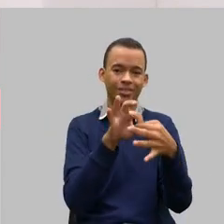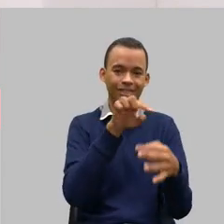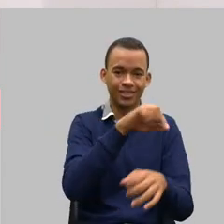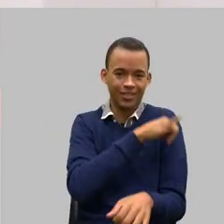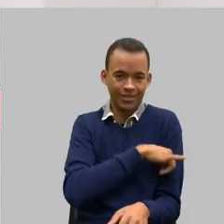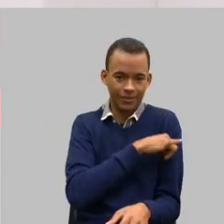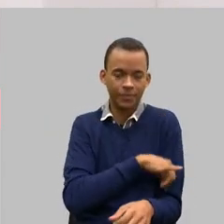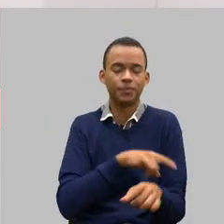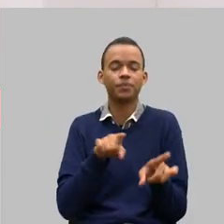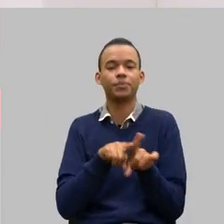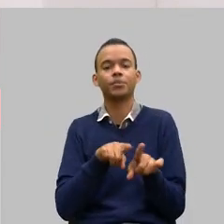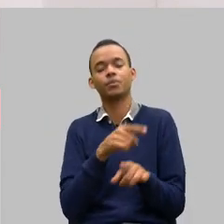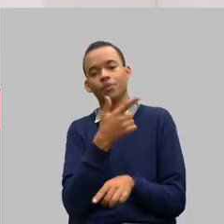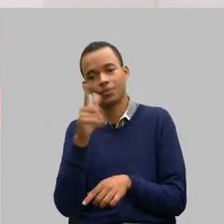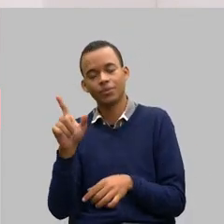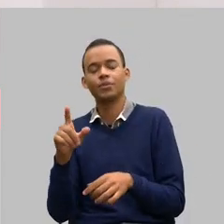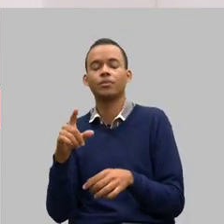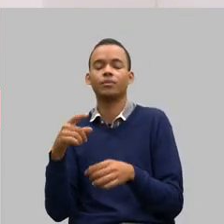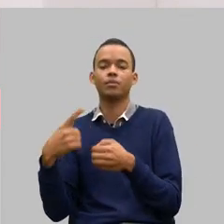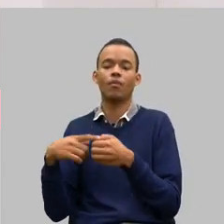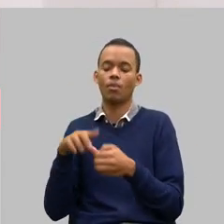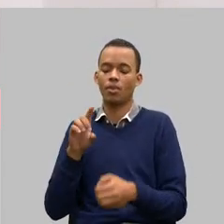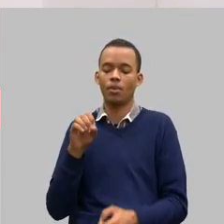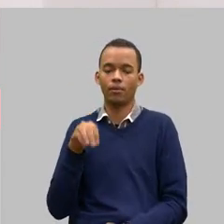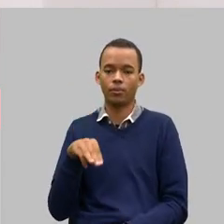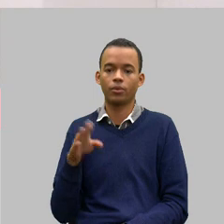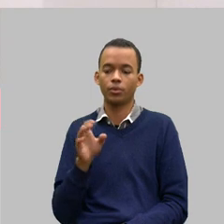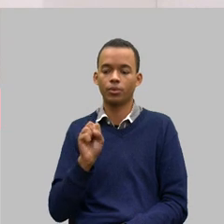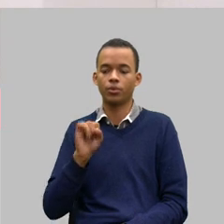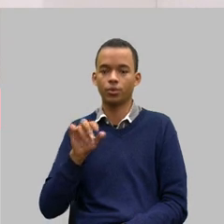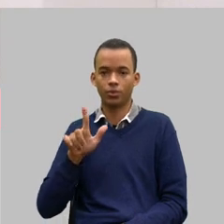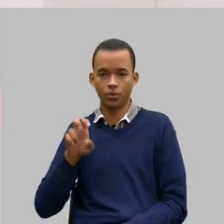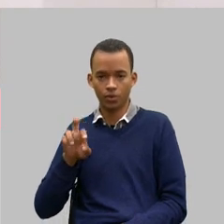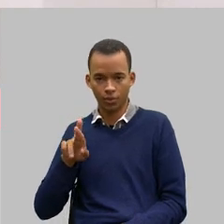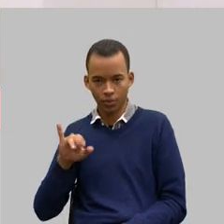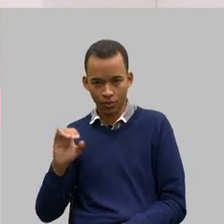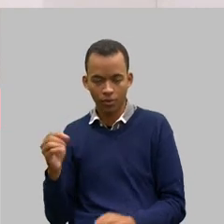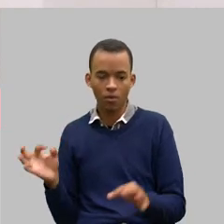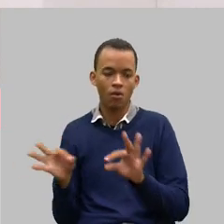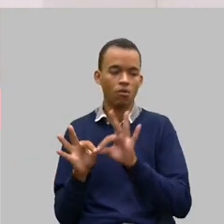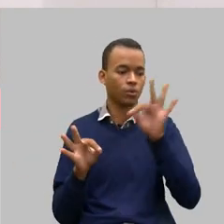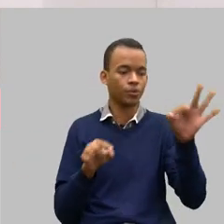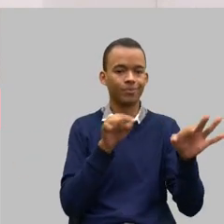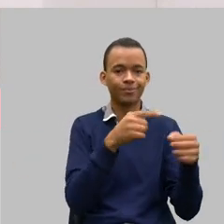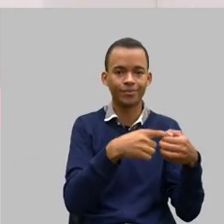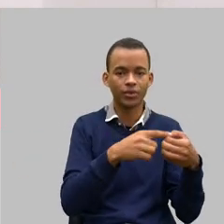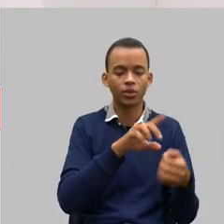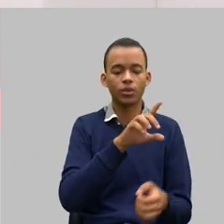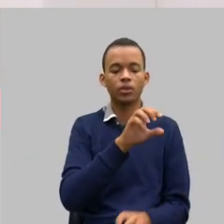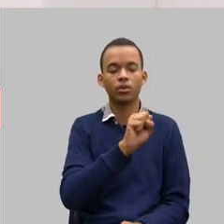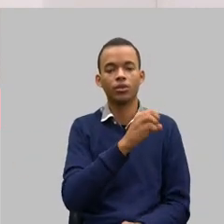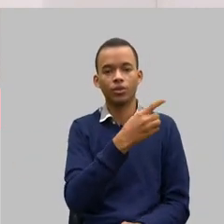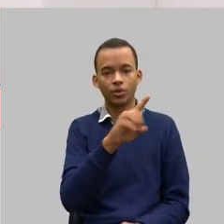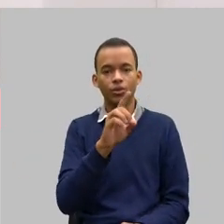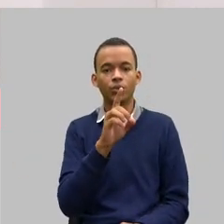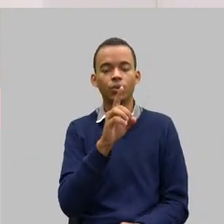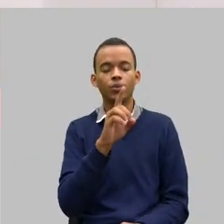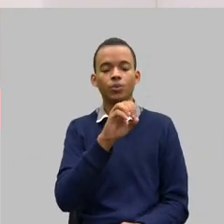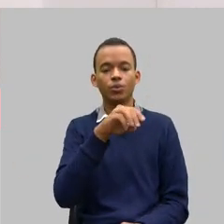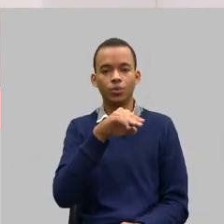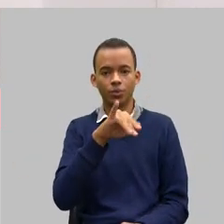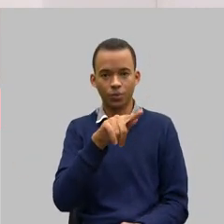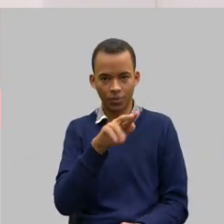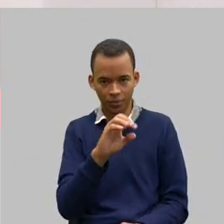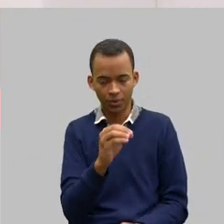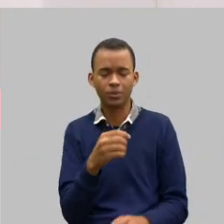o projeto de execução de Don CV São Domingos do Prata também está sendo realizado e a gente espera que esses